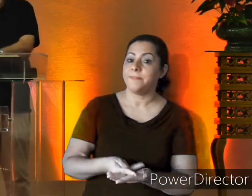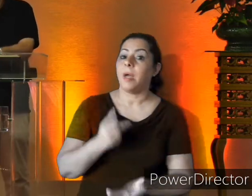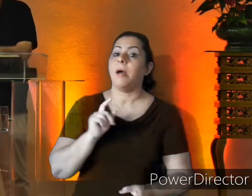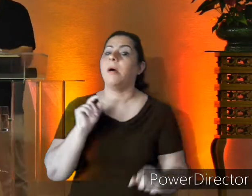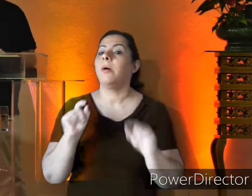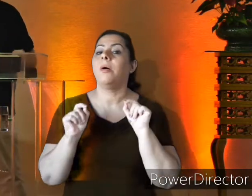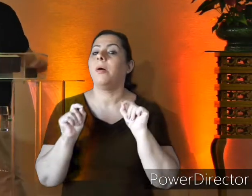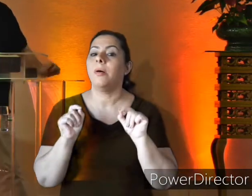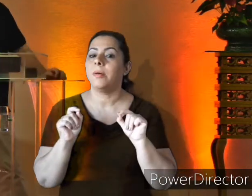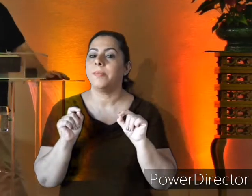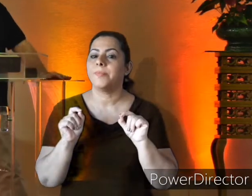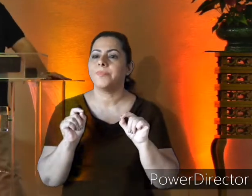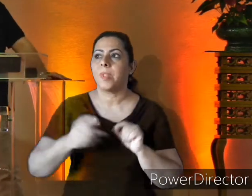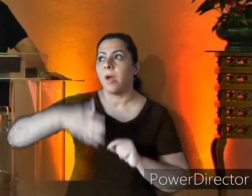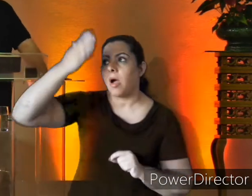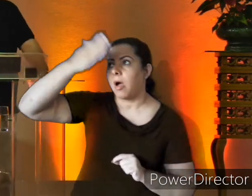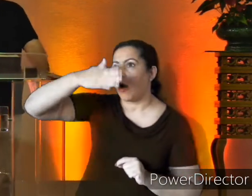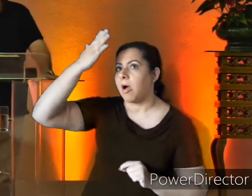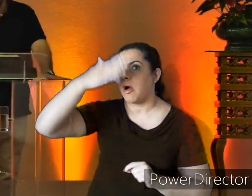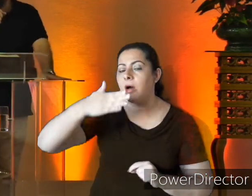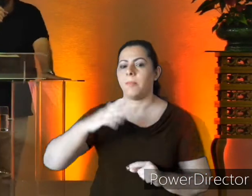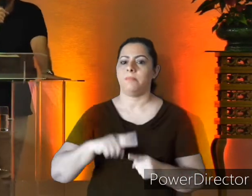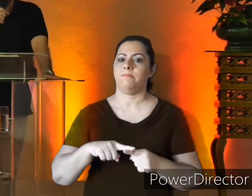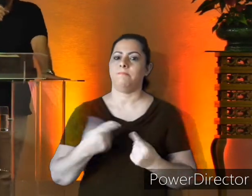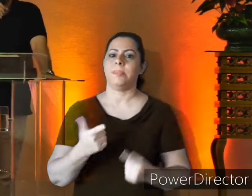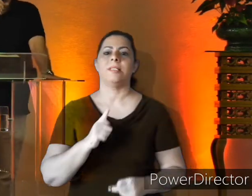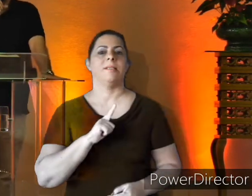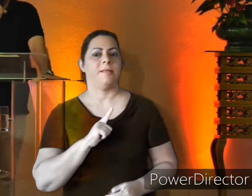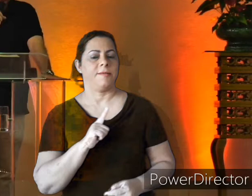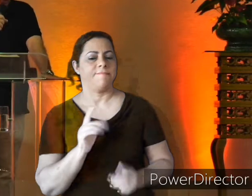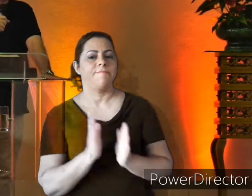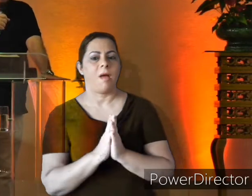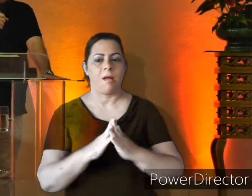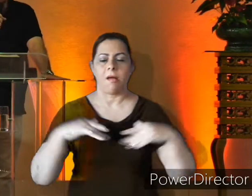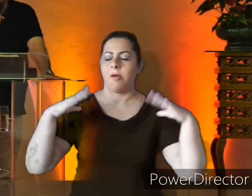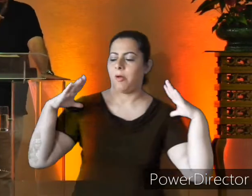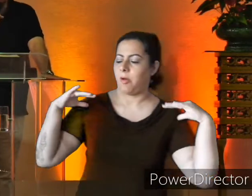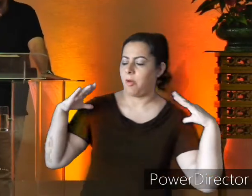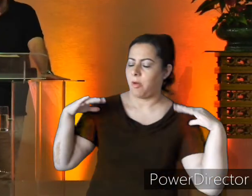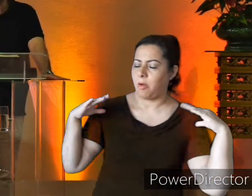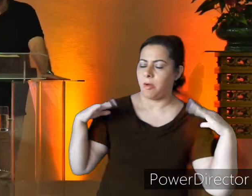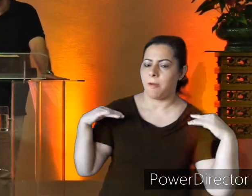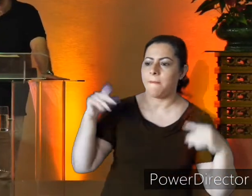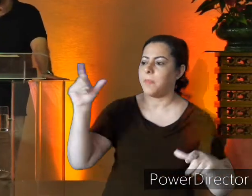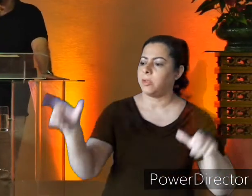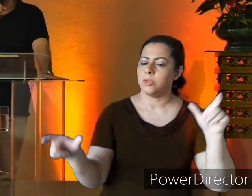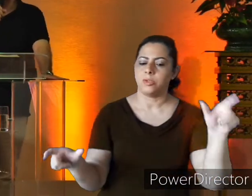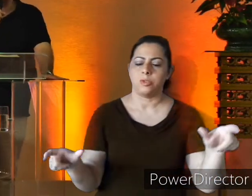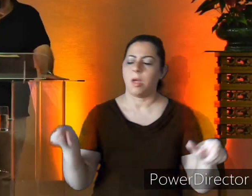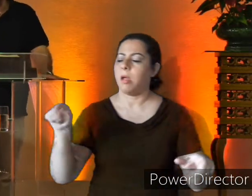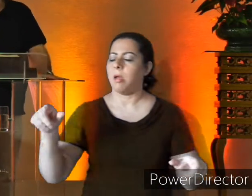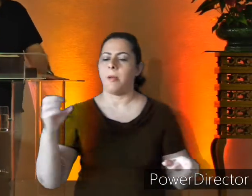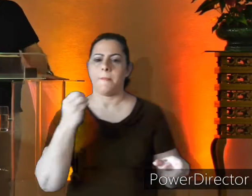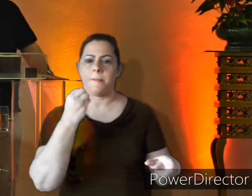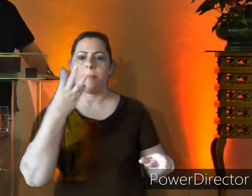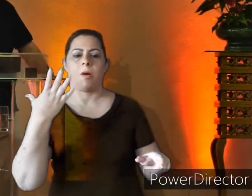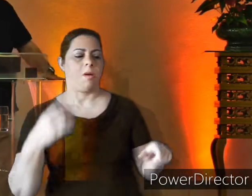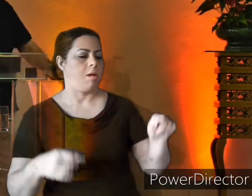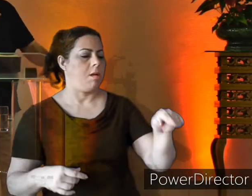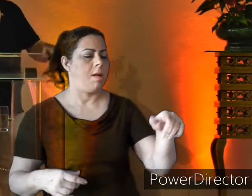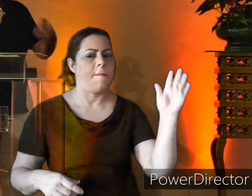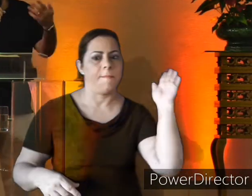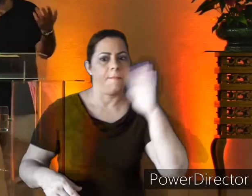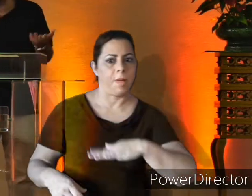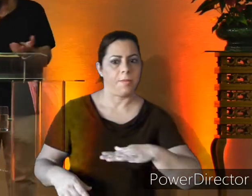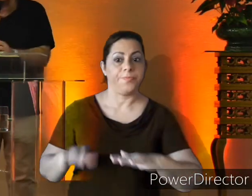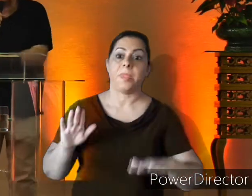nós, espíritos malignos estão pelejando contra nós, e sim, eles usam situações, usam pensamentos,